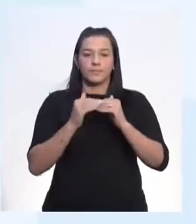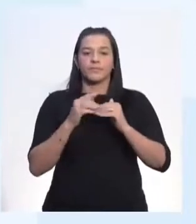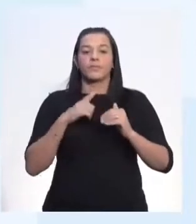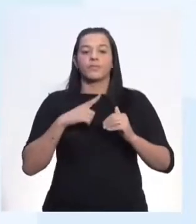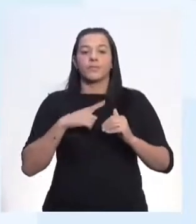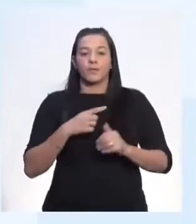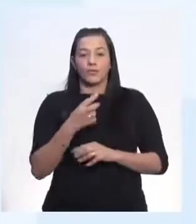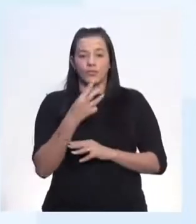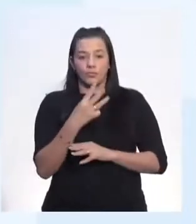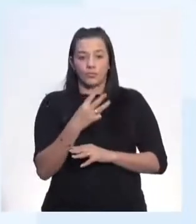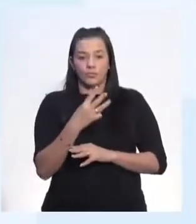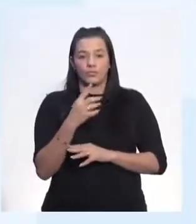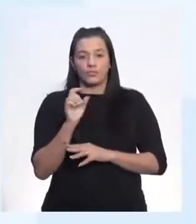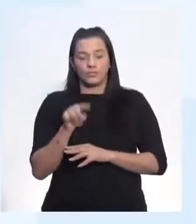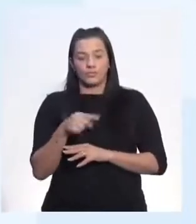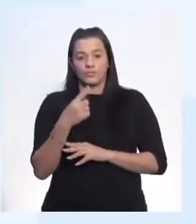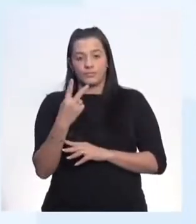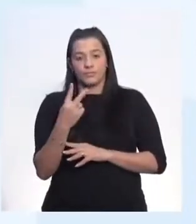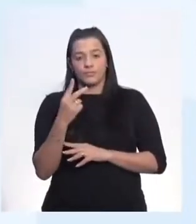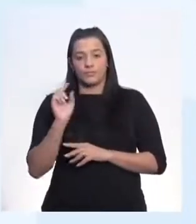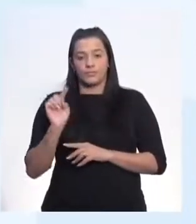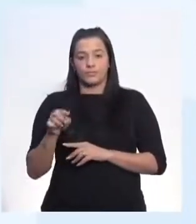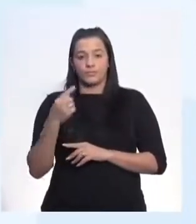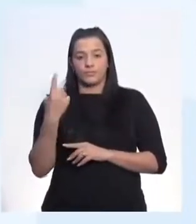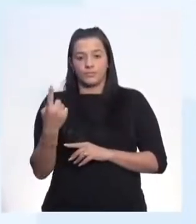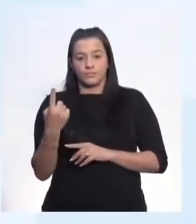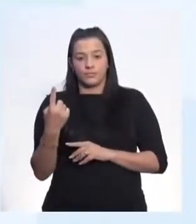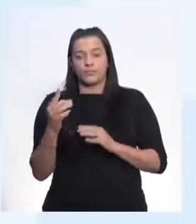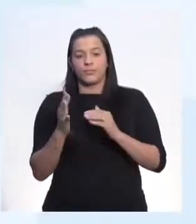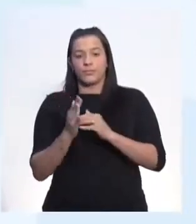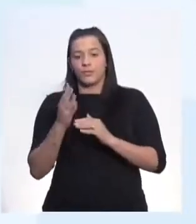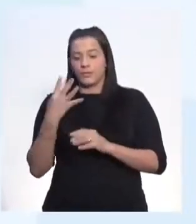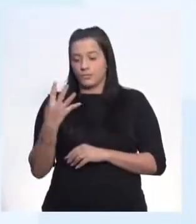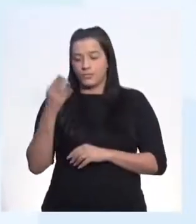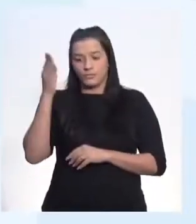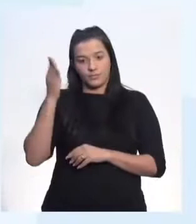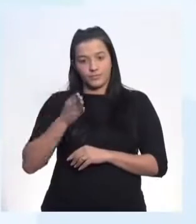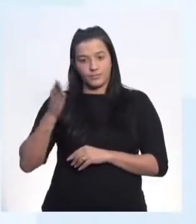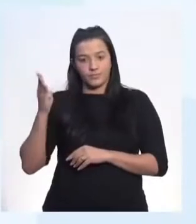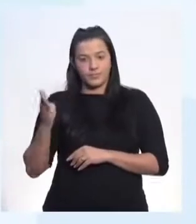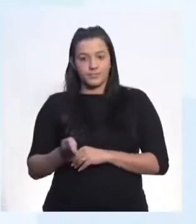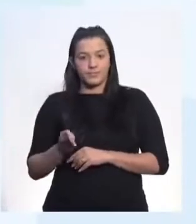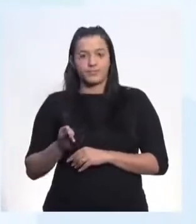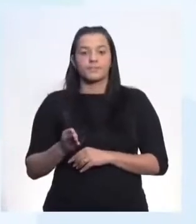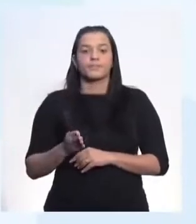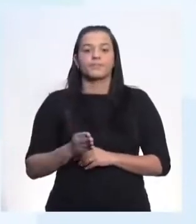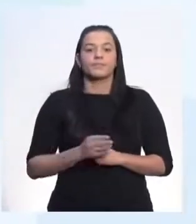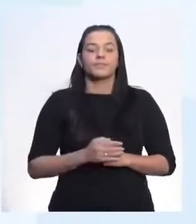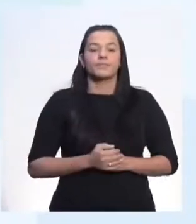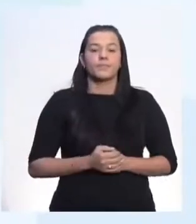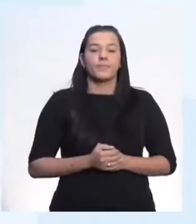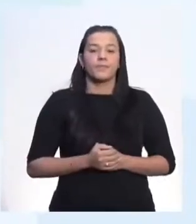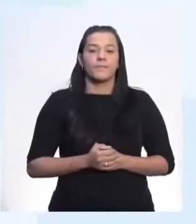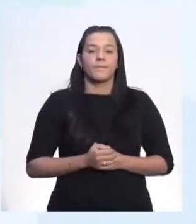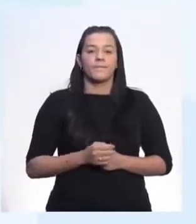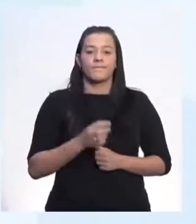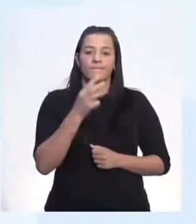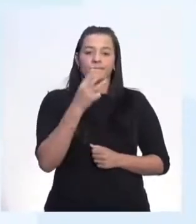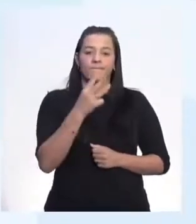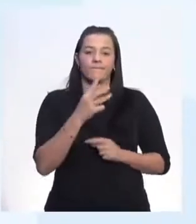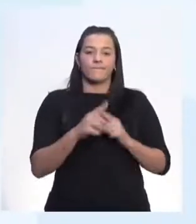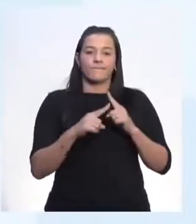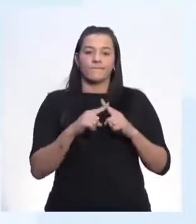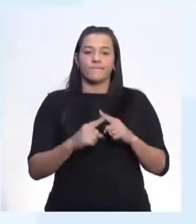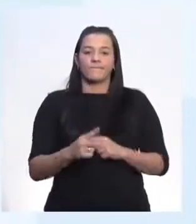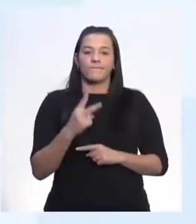3 fatorial até o 1. Deixo o 4 para cortar em cima. 3 vezes